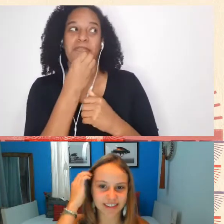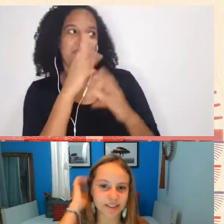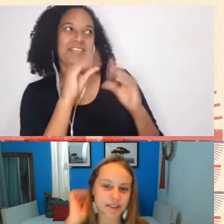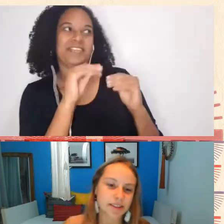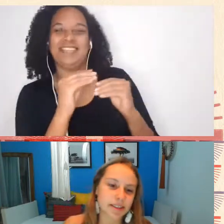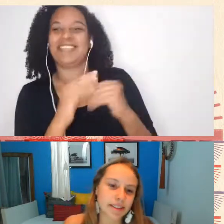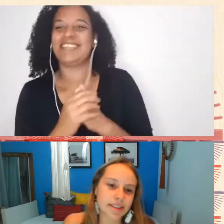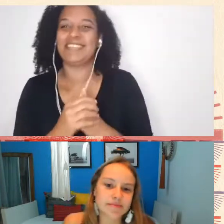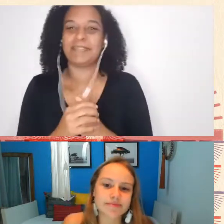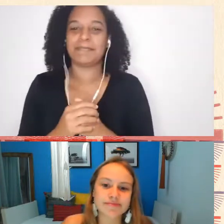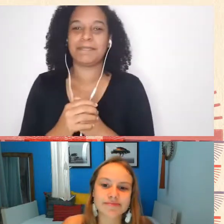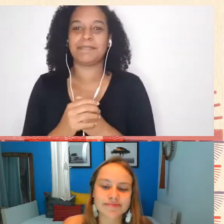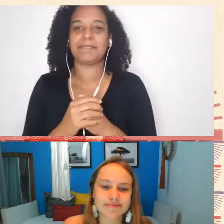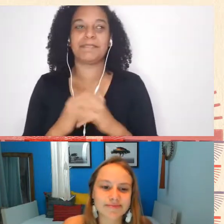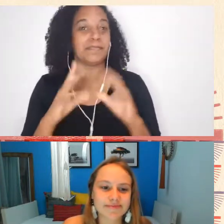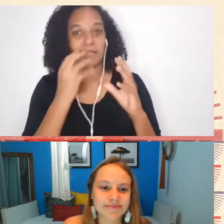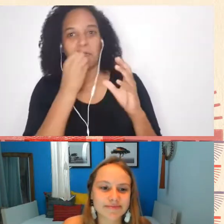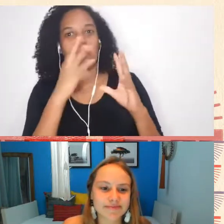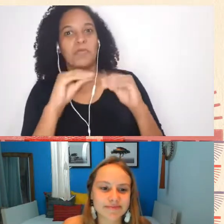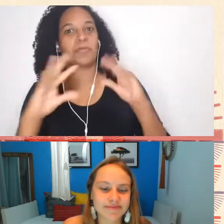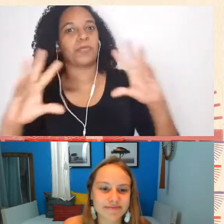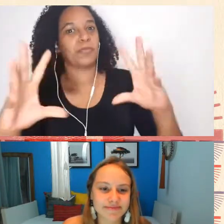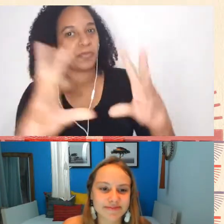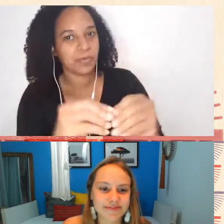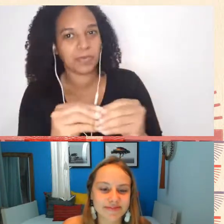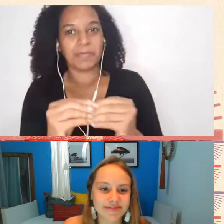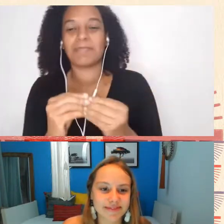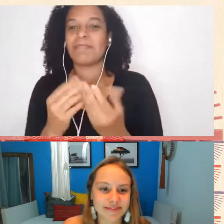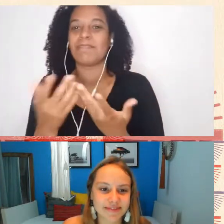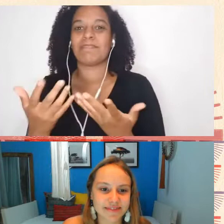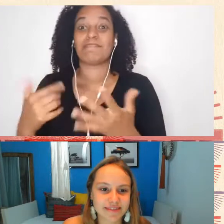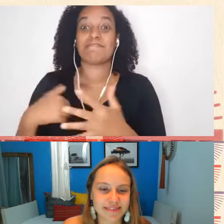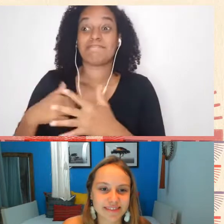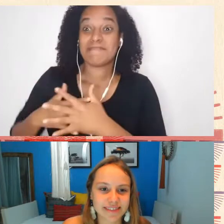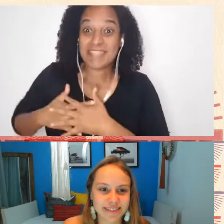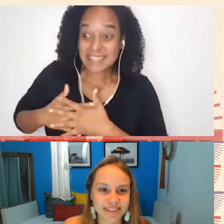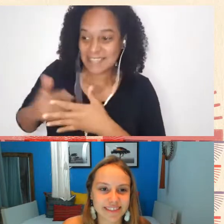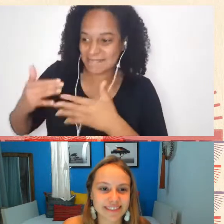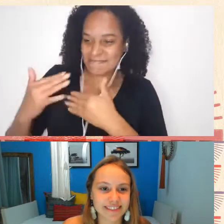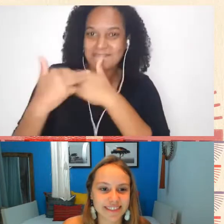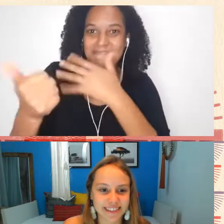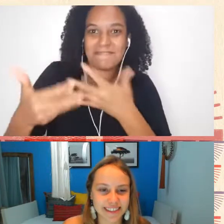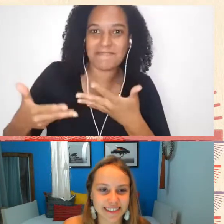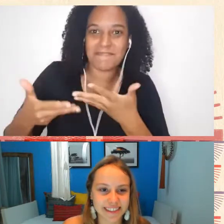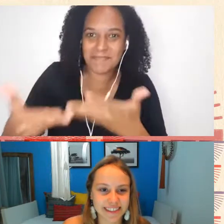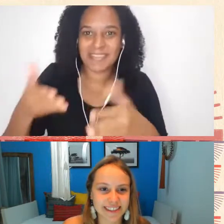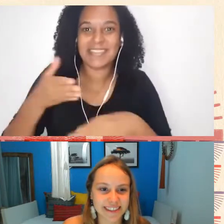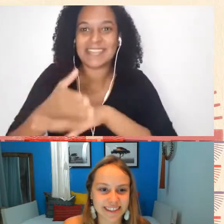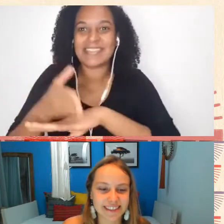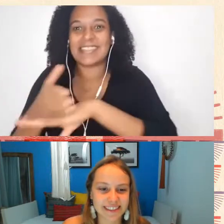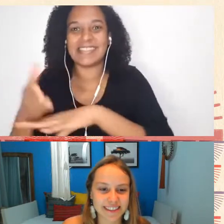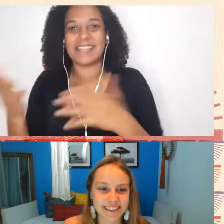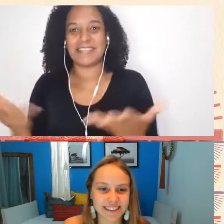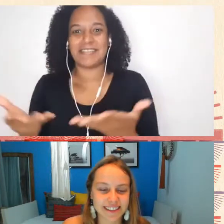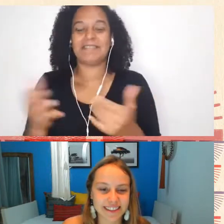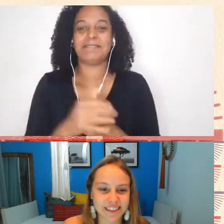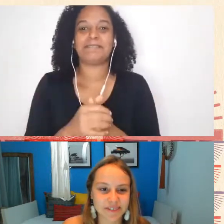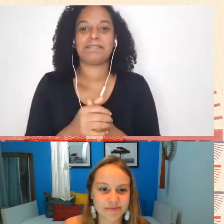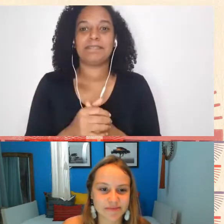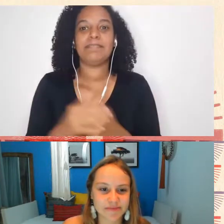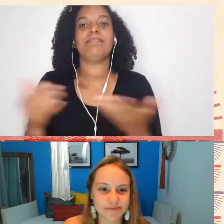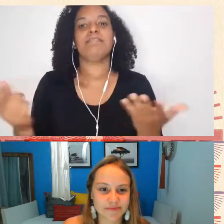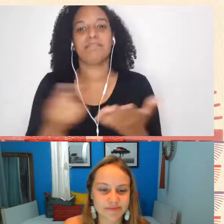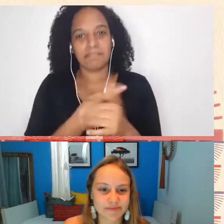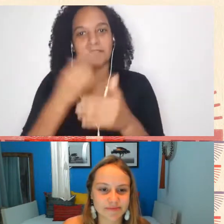noite a todos e todas. Eu fiquei muito feliz com o convite de participar aqui hoje. Gostaria de agradecer a equipe